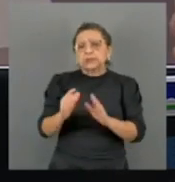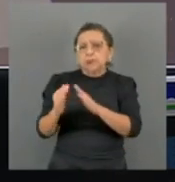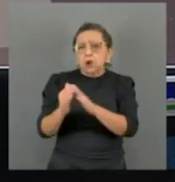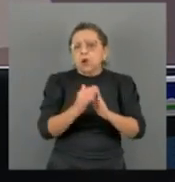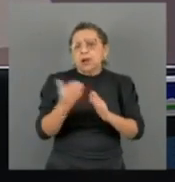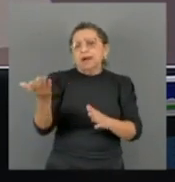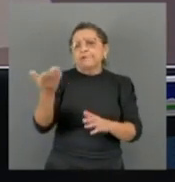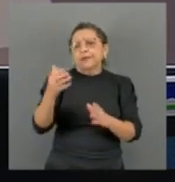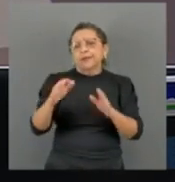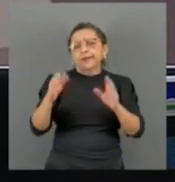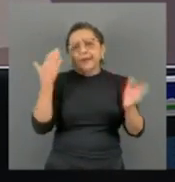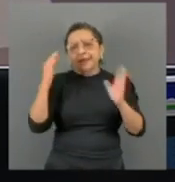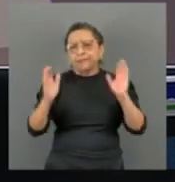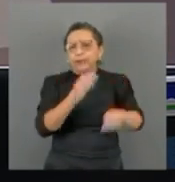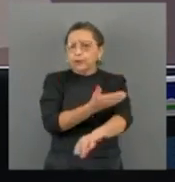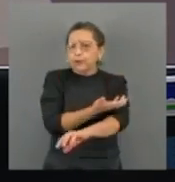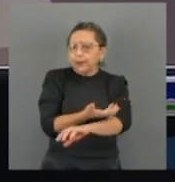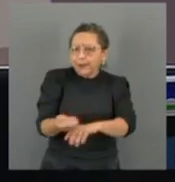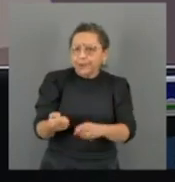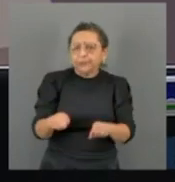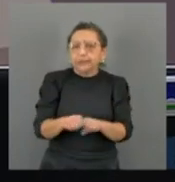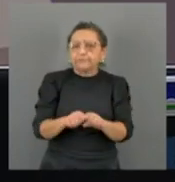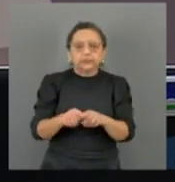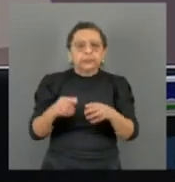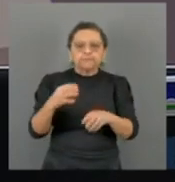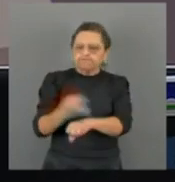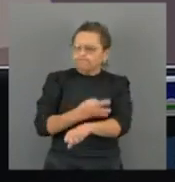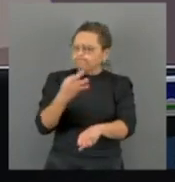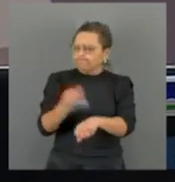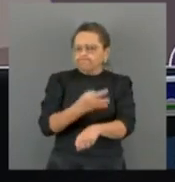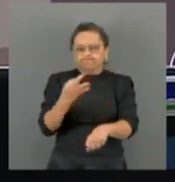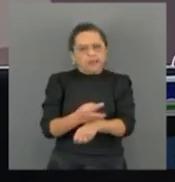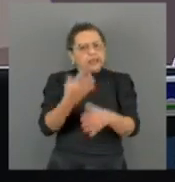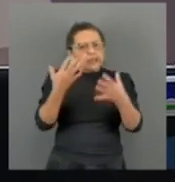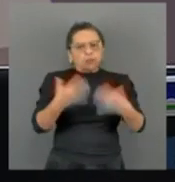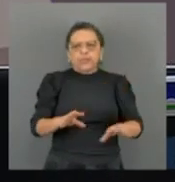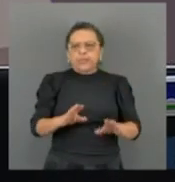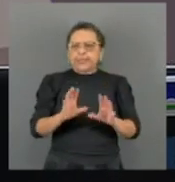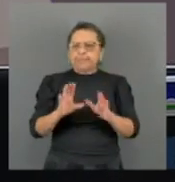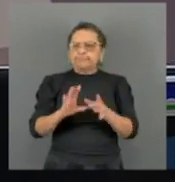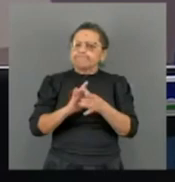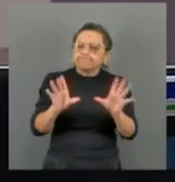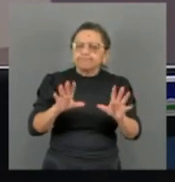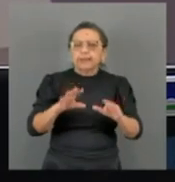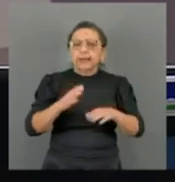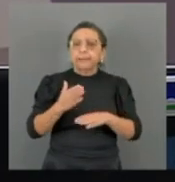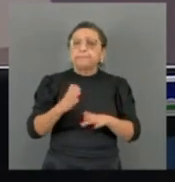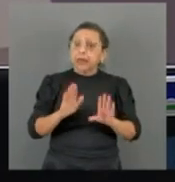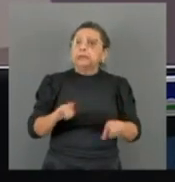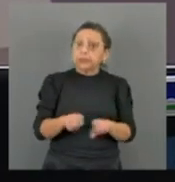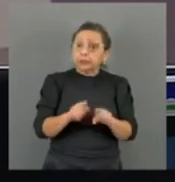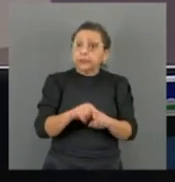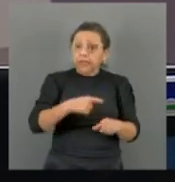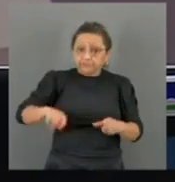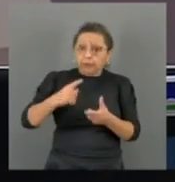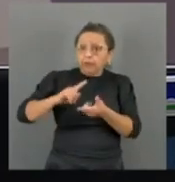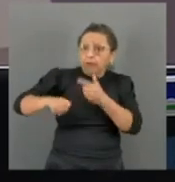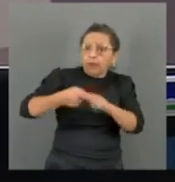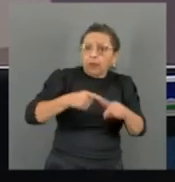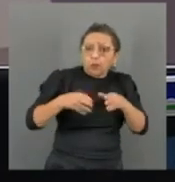resistindo a invasões da terra, mas também ajudando o MST a ocupar terra.